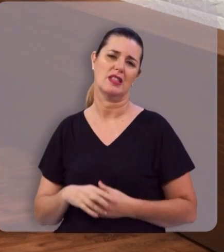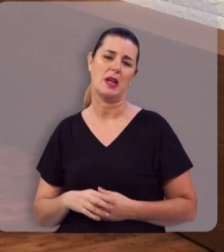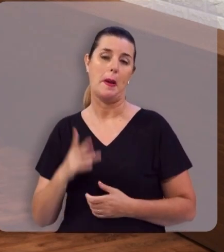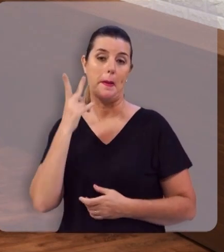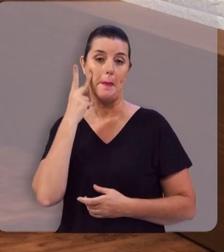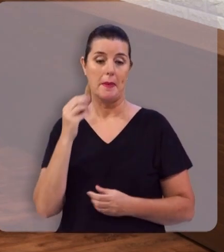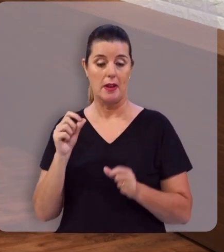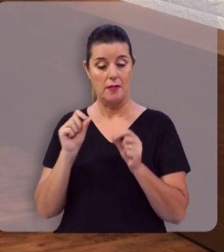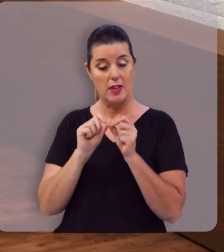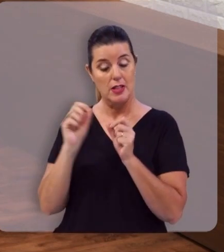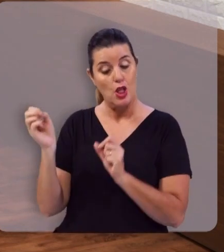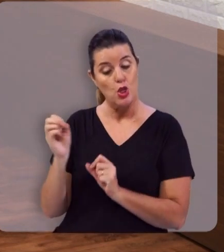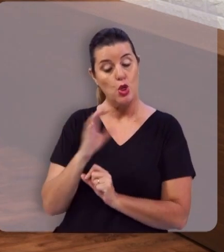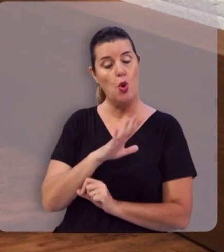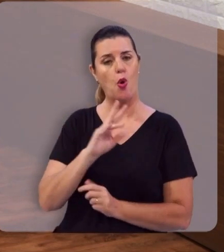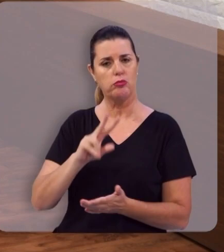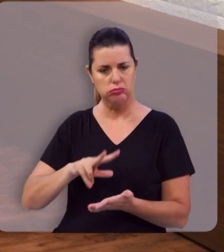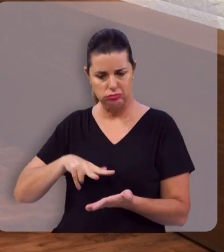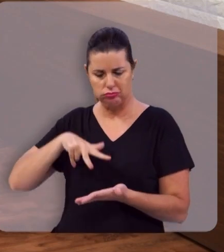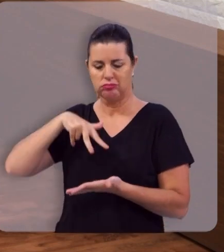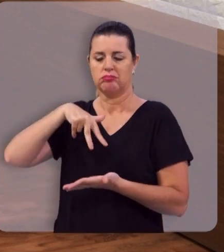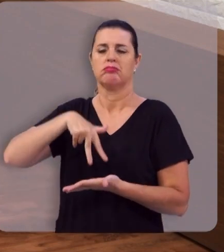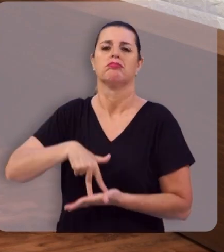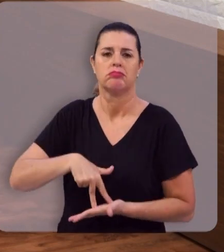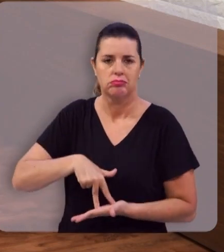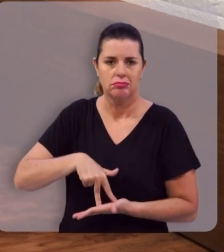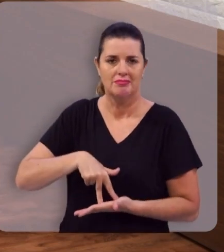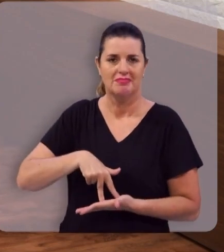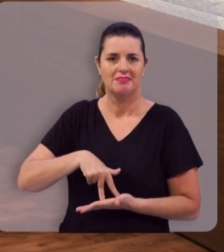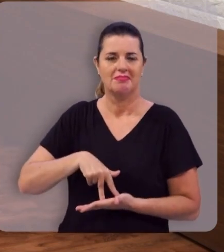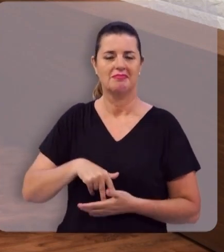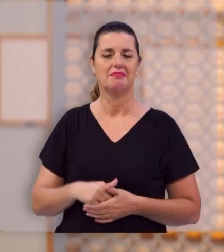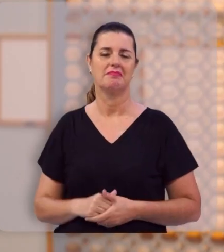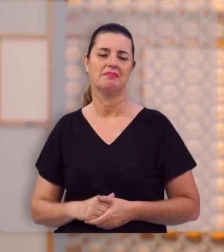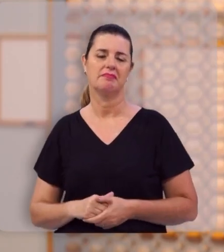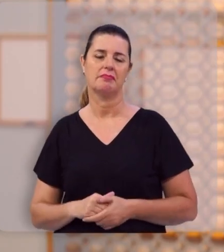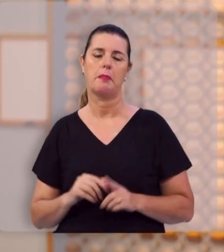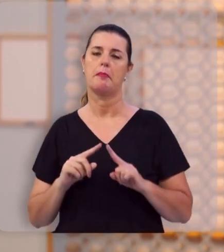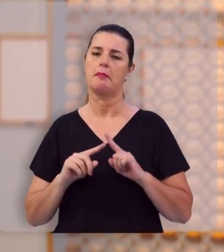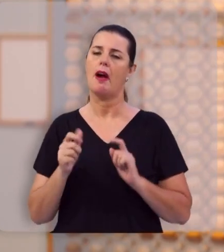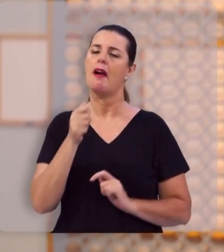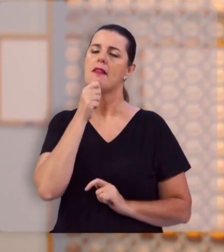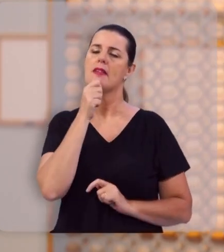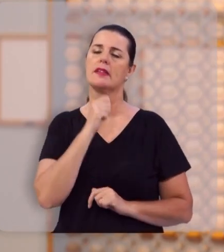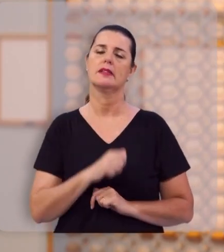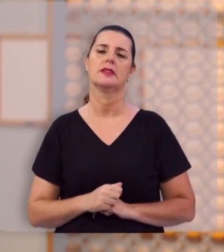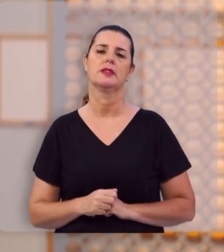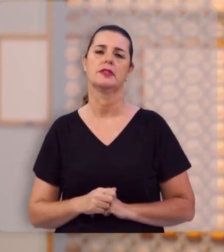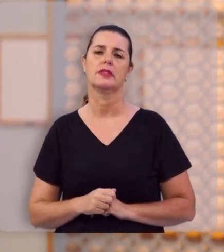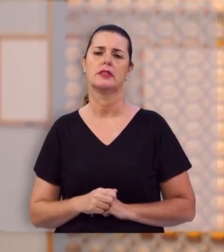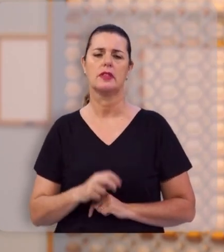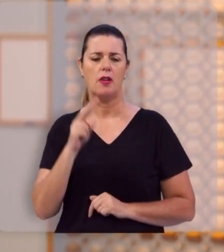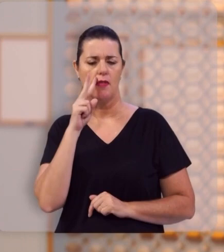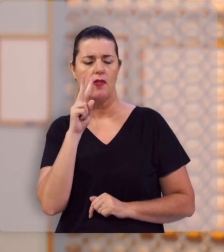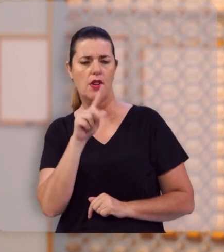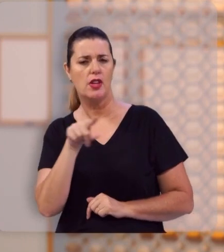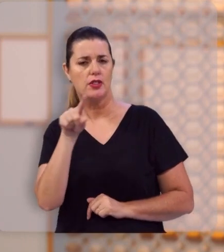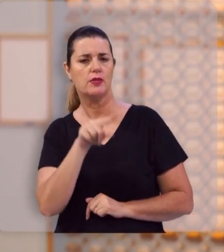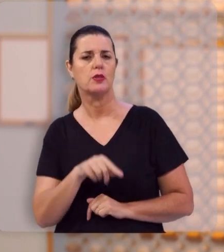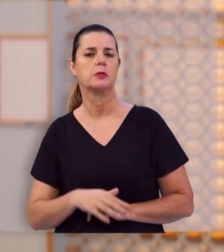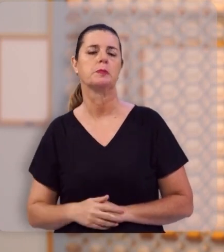Deus para recompor você e pôr você de pé. Mas ainda, note você